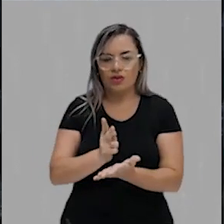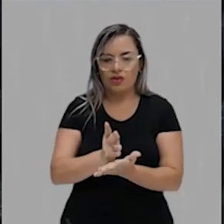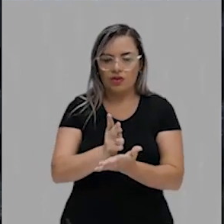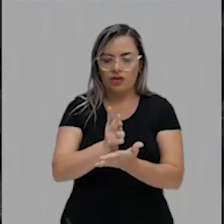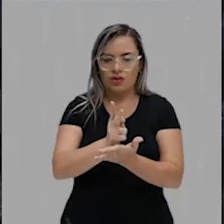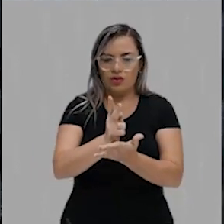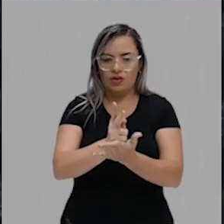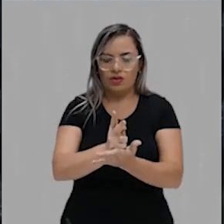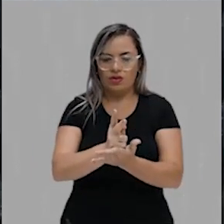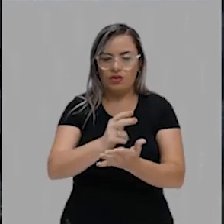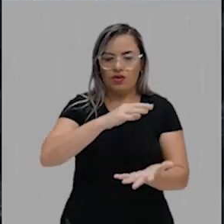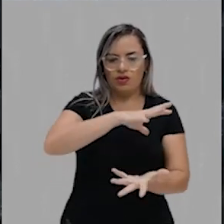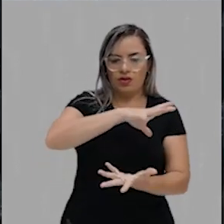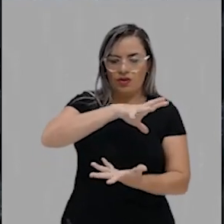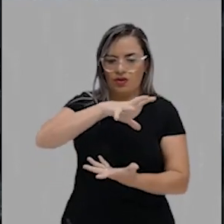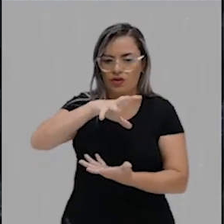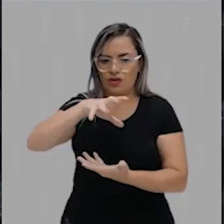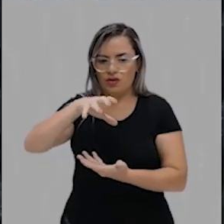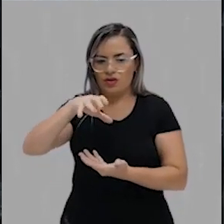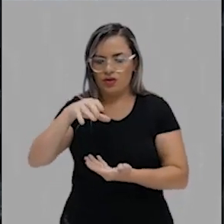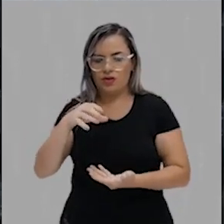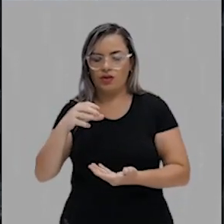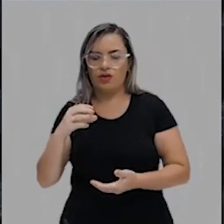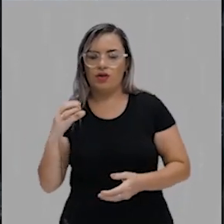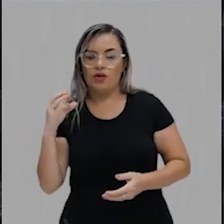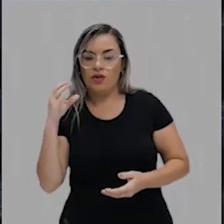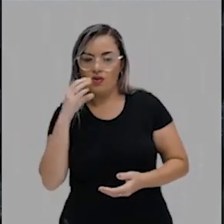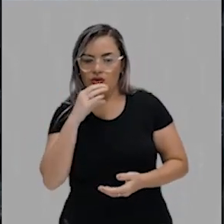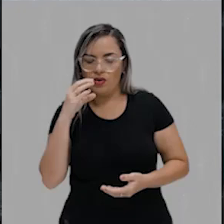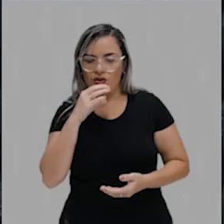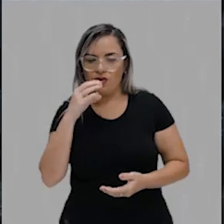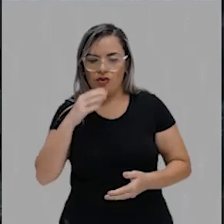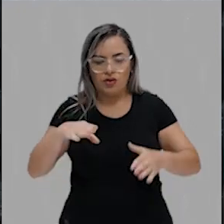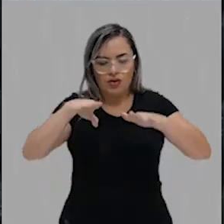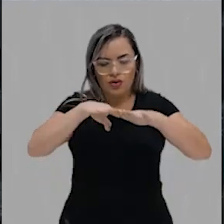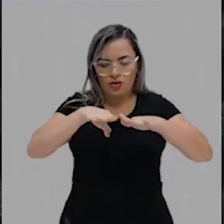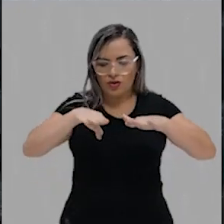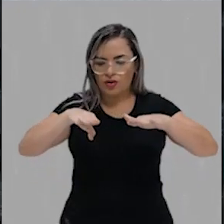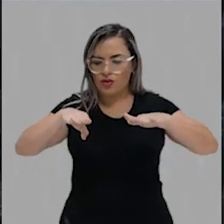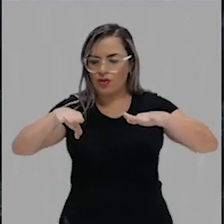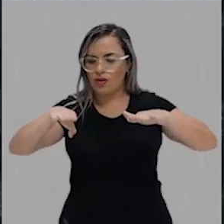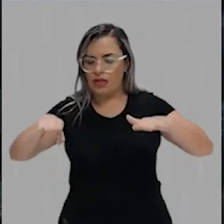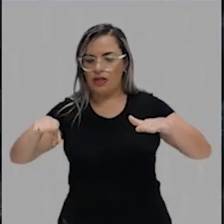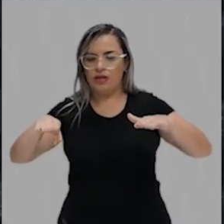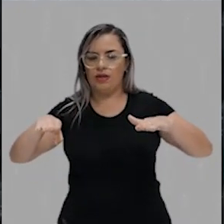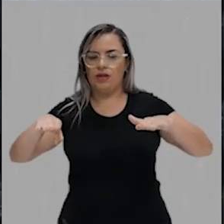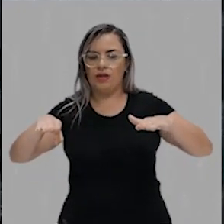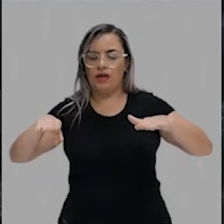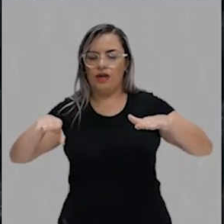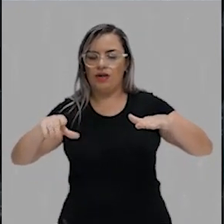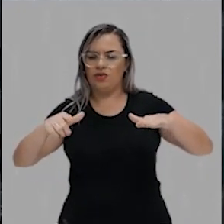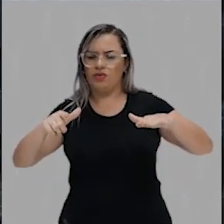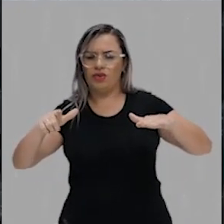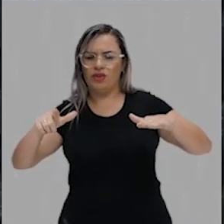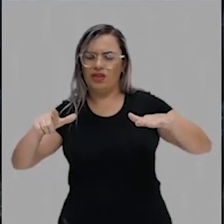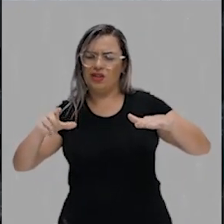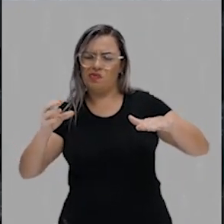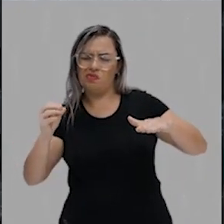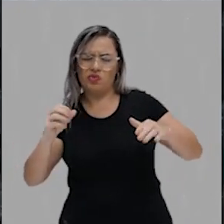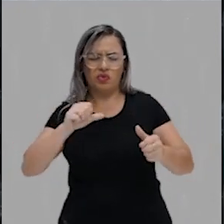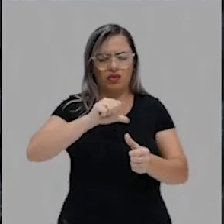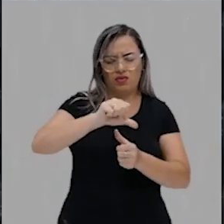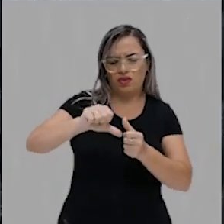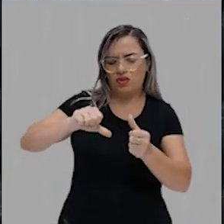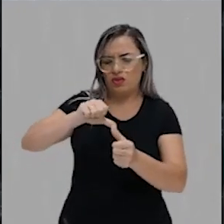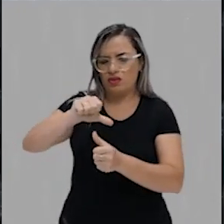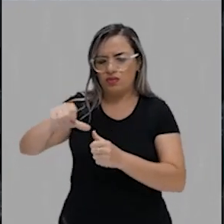faz com que o nosso planeta, durante a noite, não tenha grandes variações de temperatura. Agora, quando você aumenta a